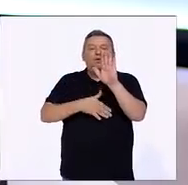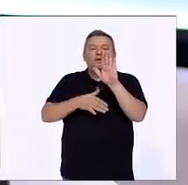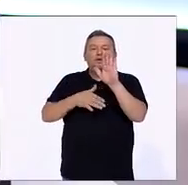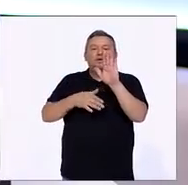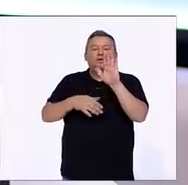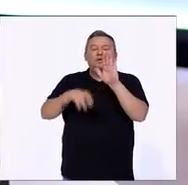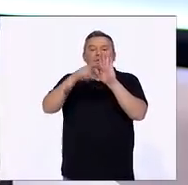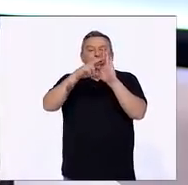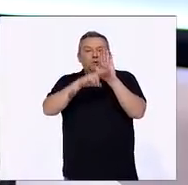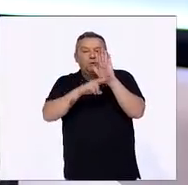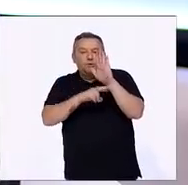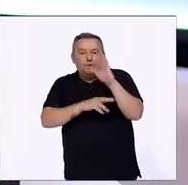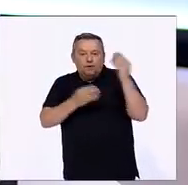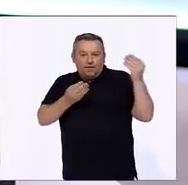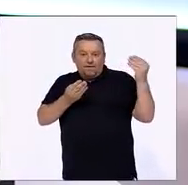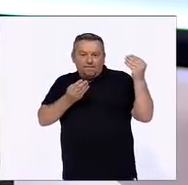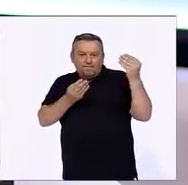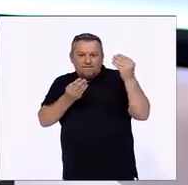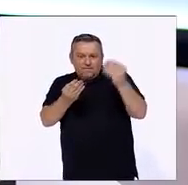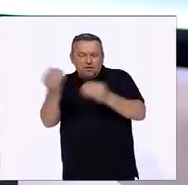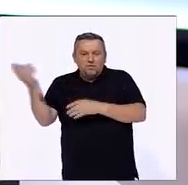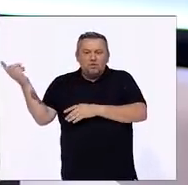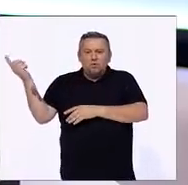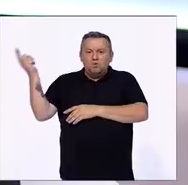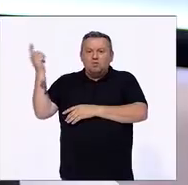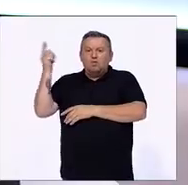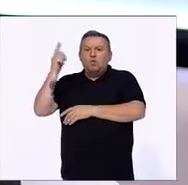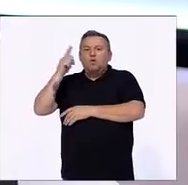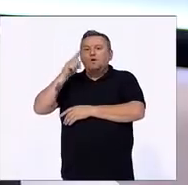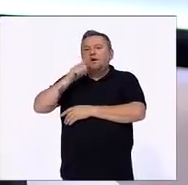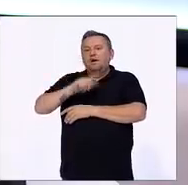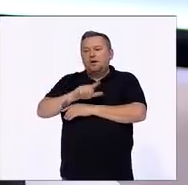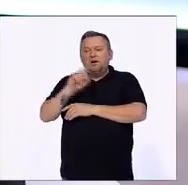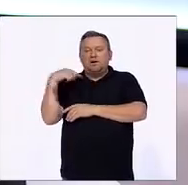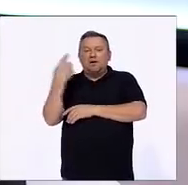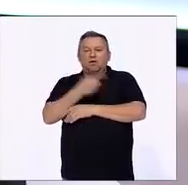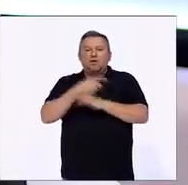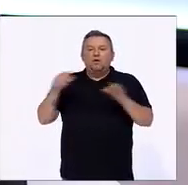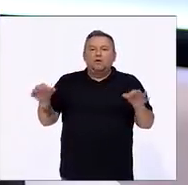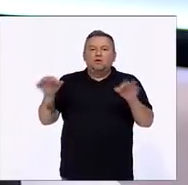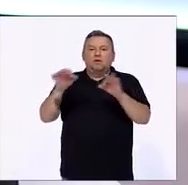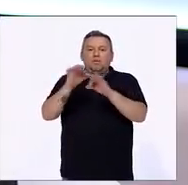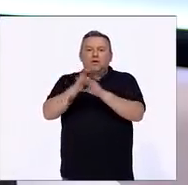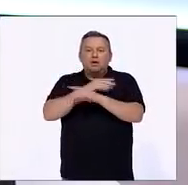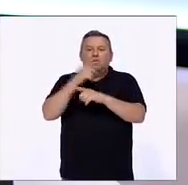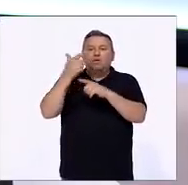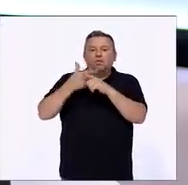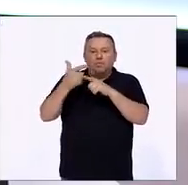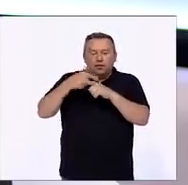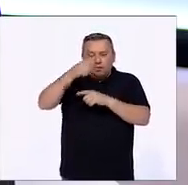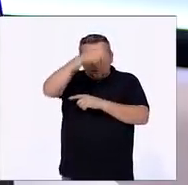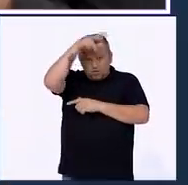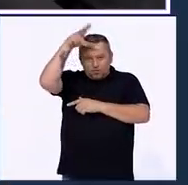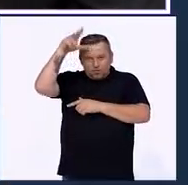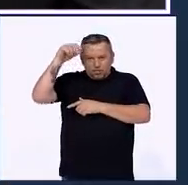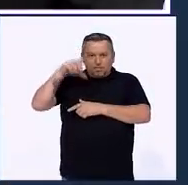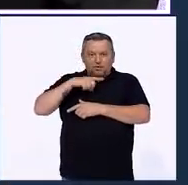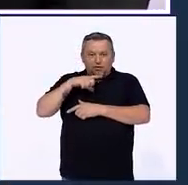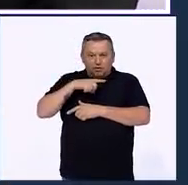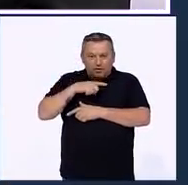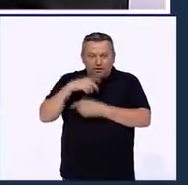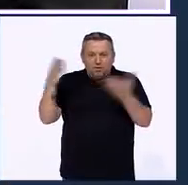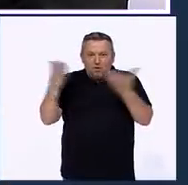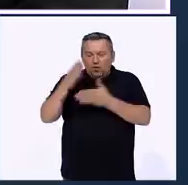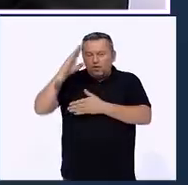são medidas que vão dar conta da gente terminar com esse déficit público que a gente tem hoje e que é a principal questão